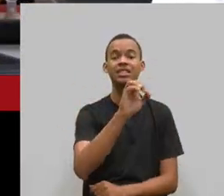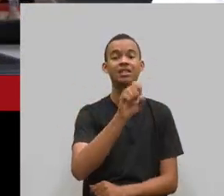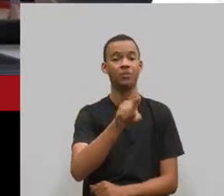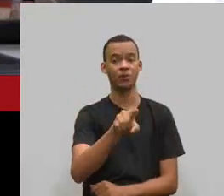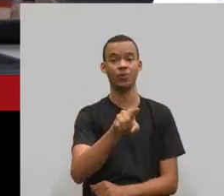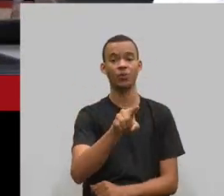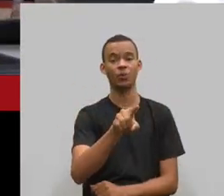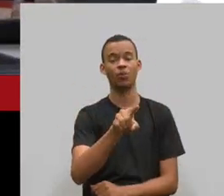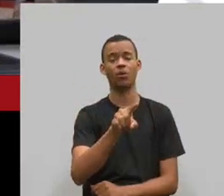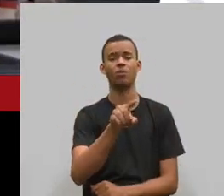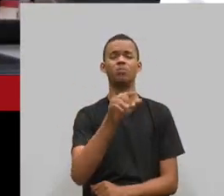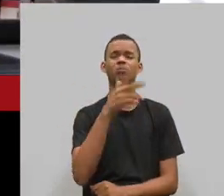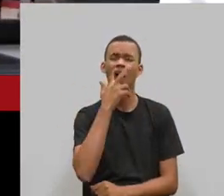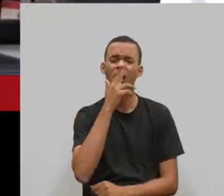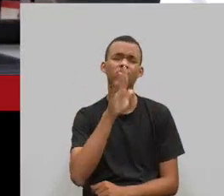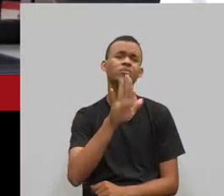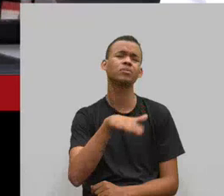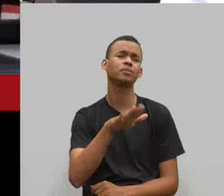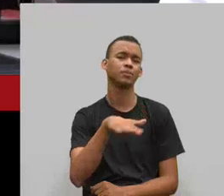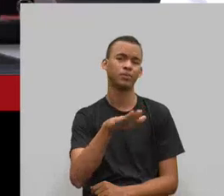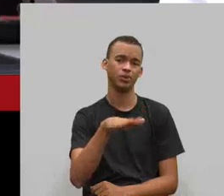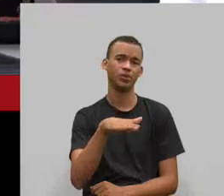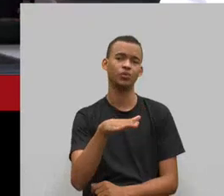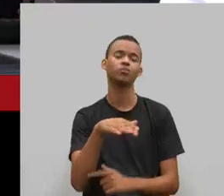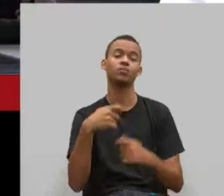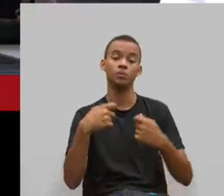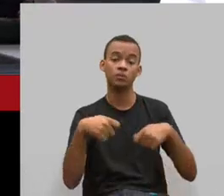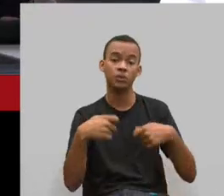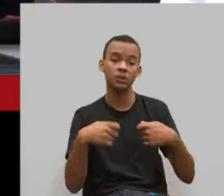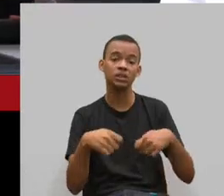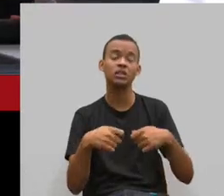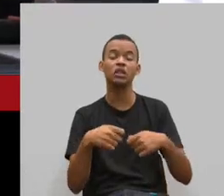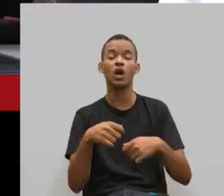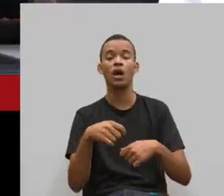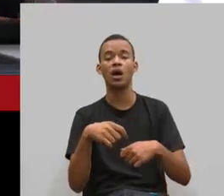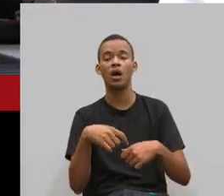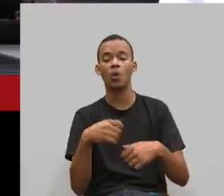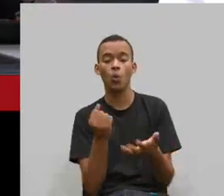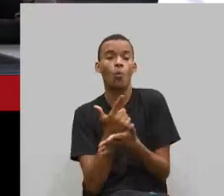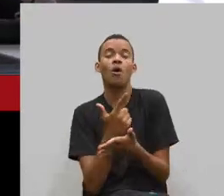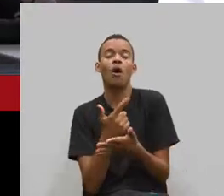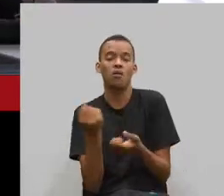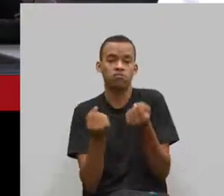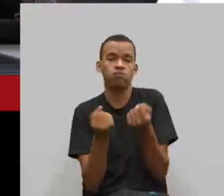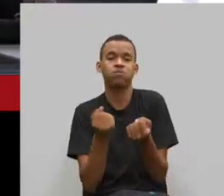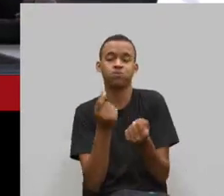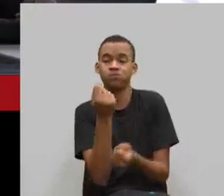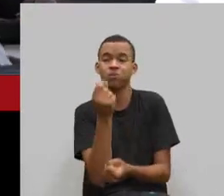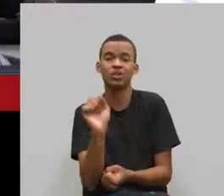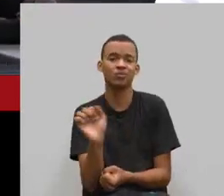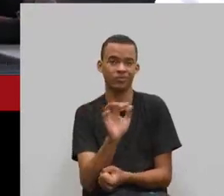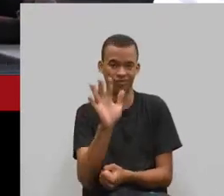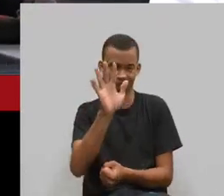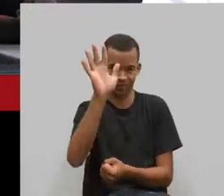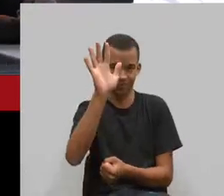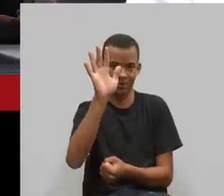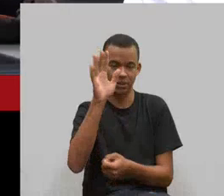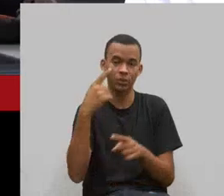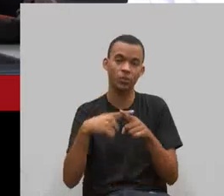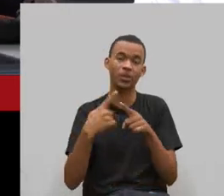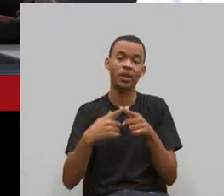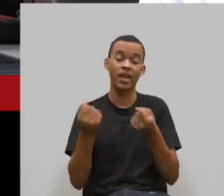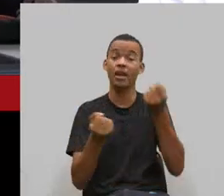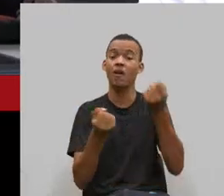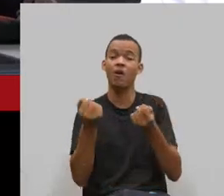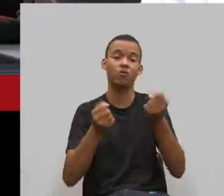adequado para essas pessoas geralmente uma pessoa que precisa de um carro especial